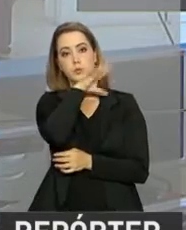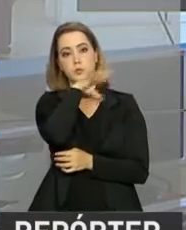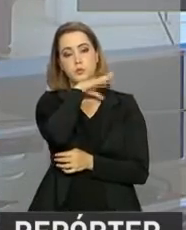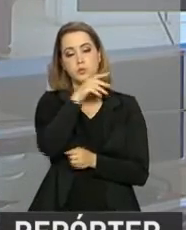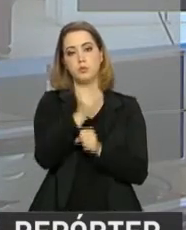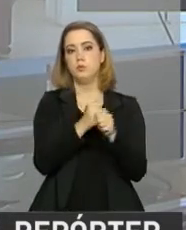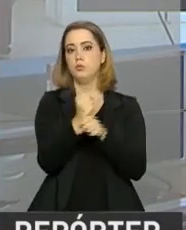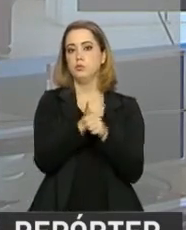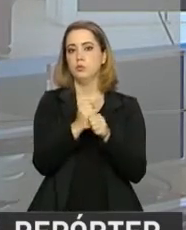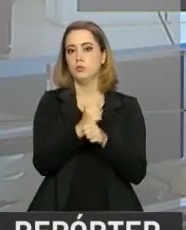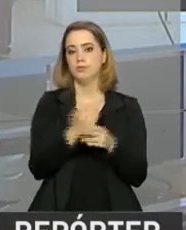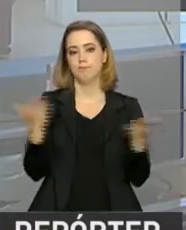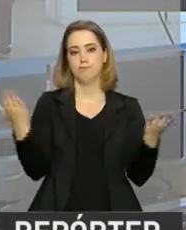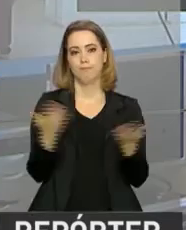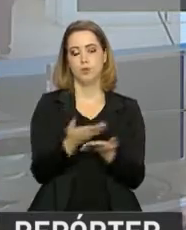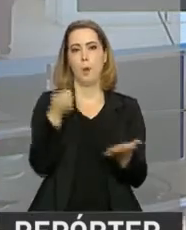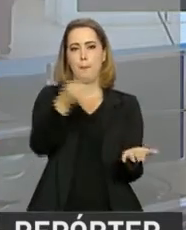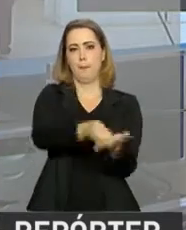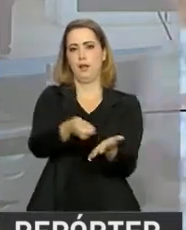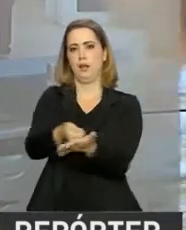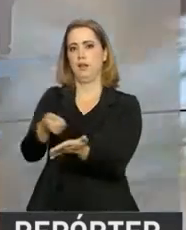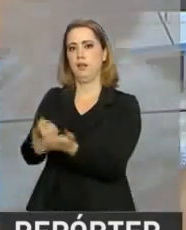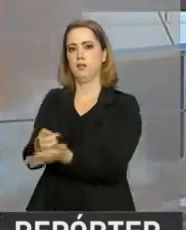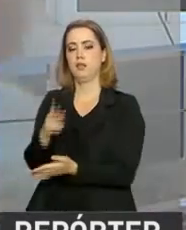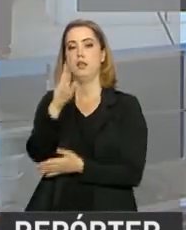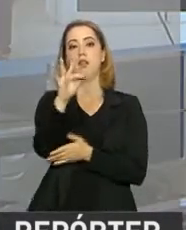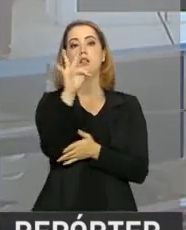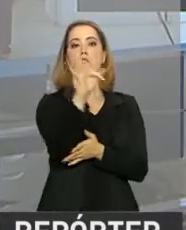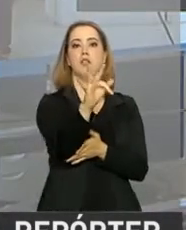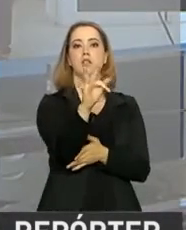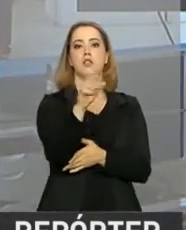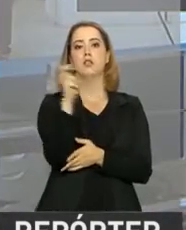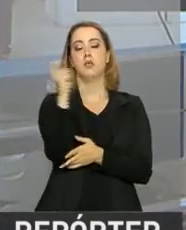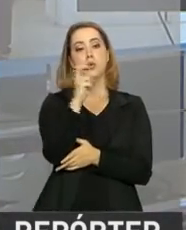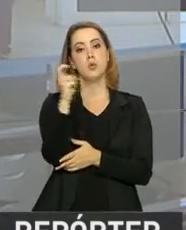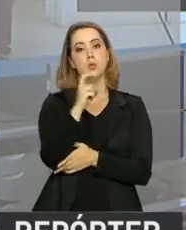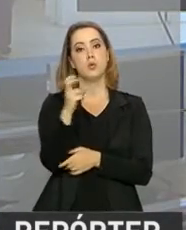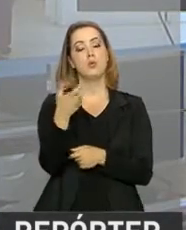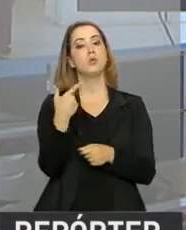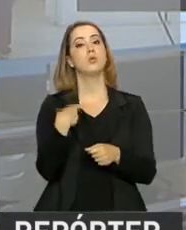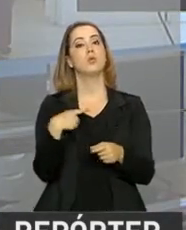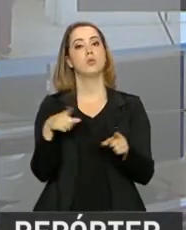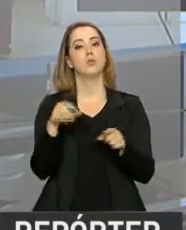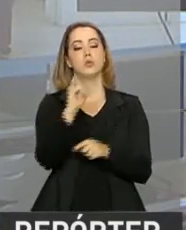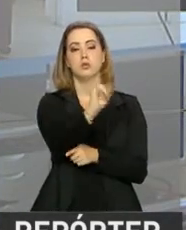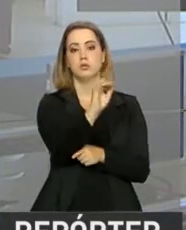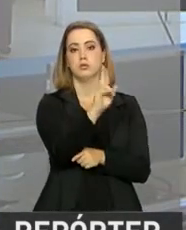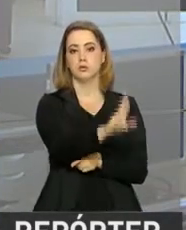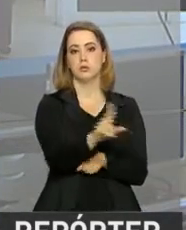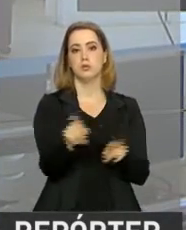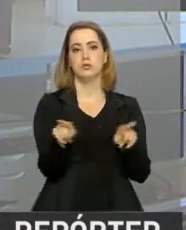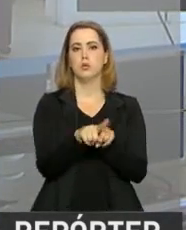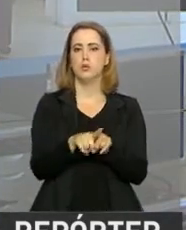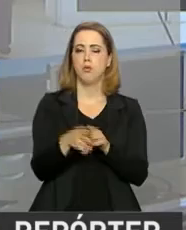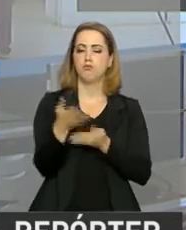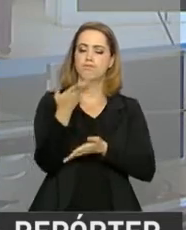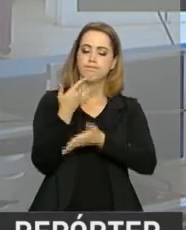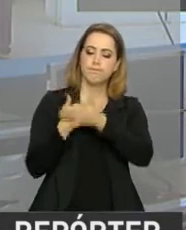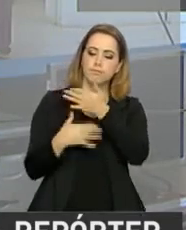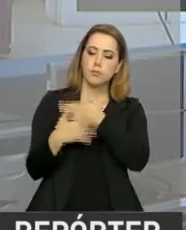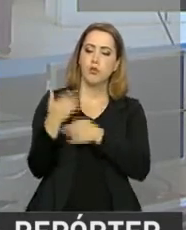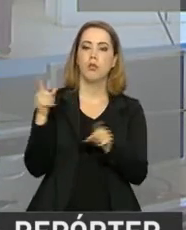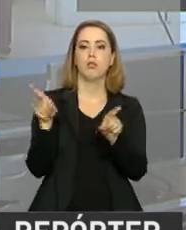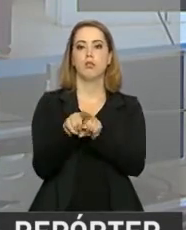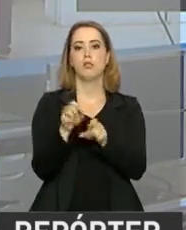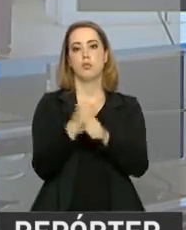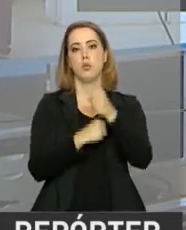receita federal paga hoje as restituições referentes ao quinto lote do imposto de renda 2016 e também lotes residuais de quem caiu